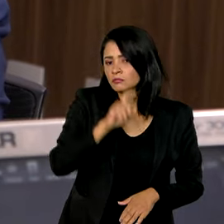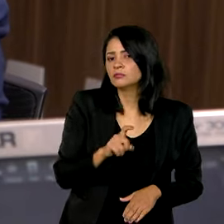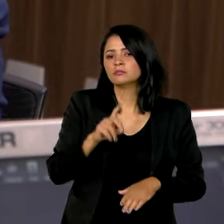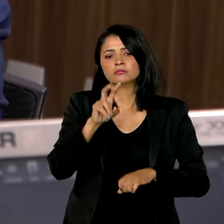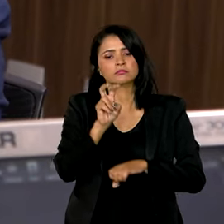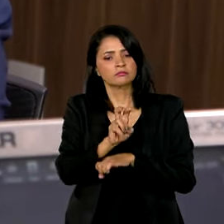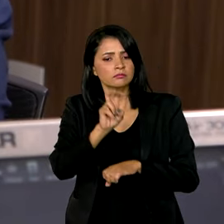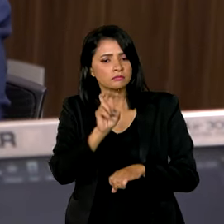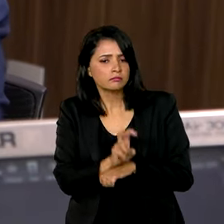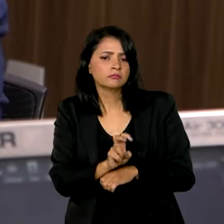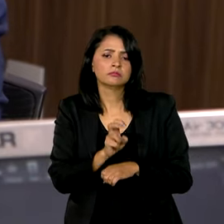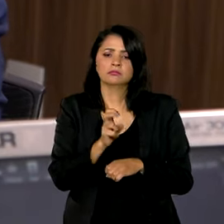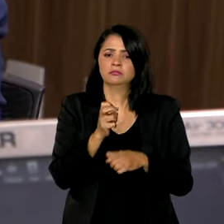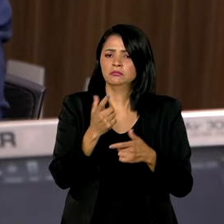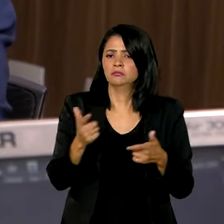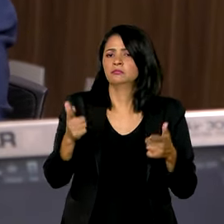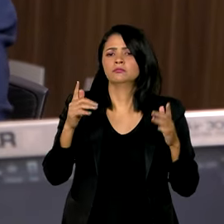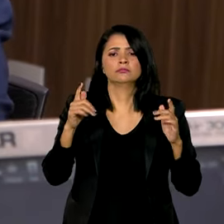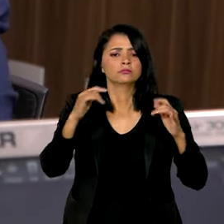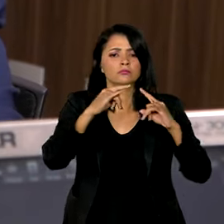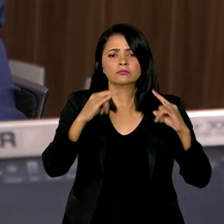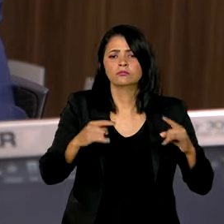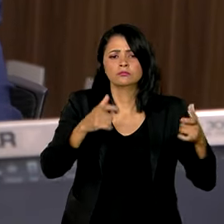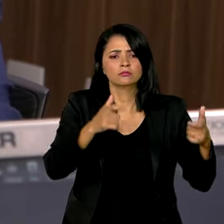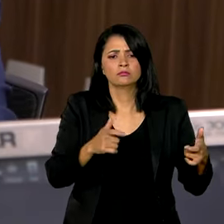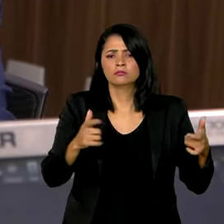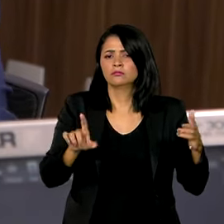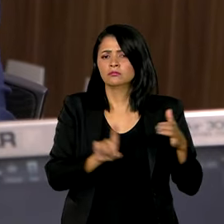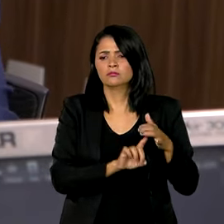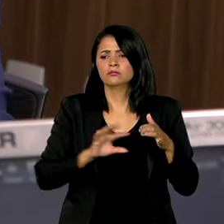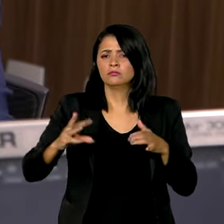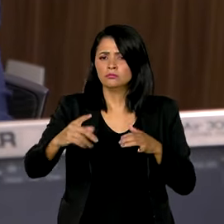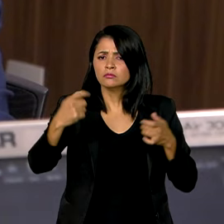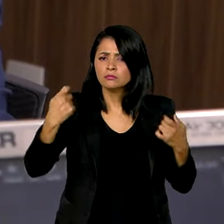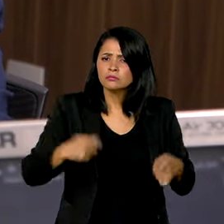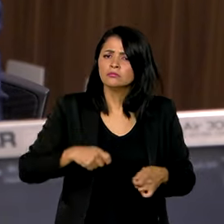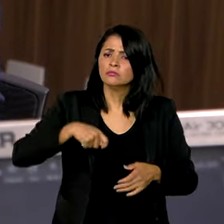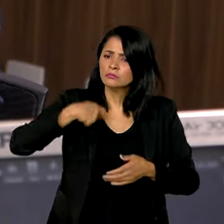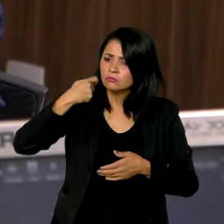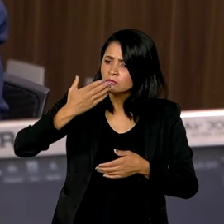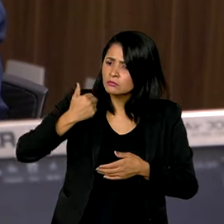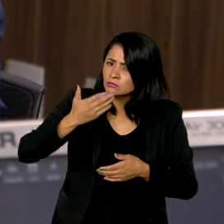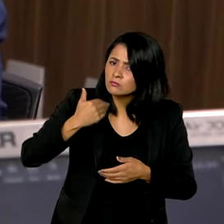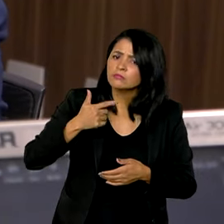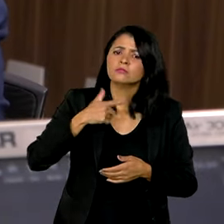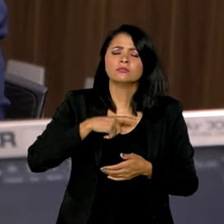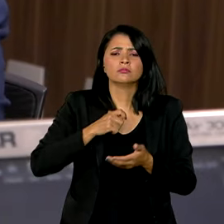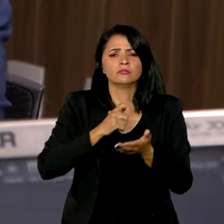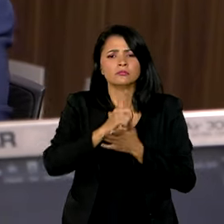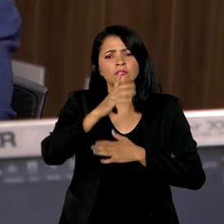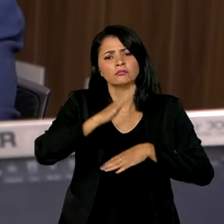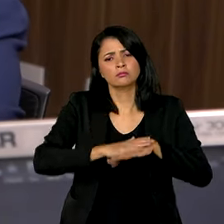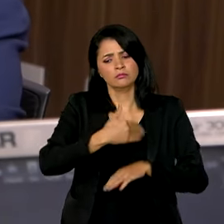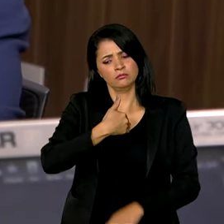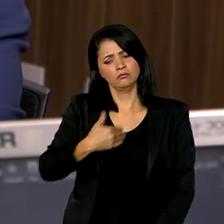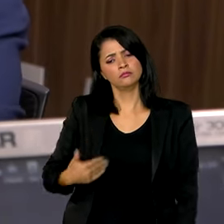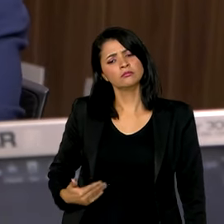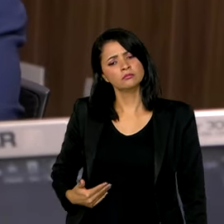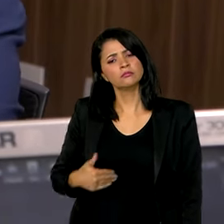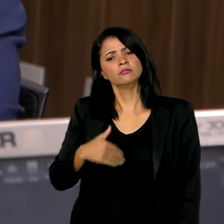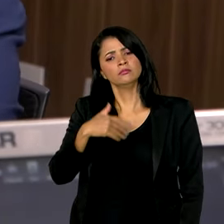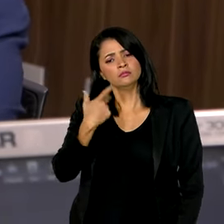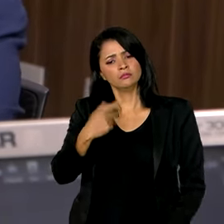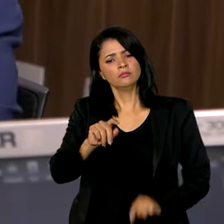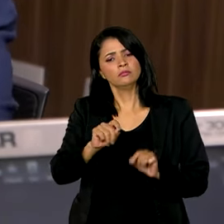creches botar nos abrigos todo aquele público que precisa ser alimentado com alimentação comprada pelo Governo Federal